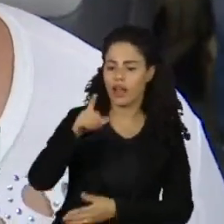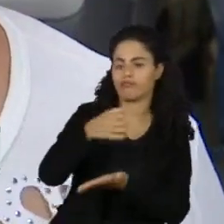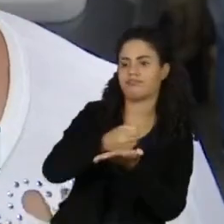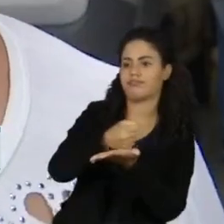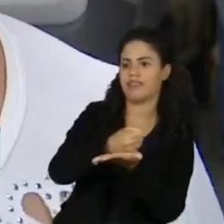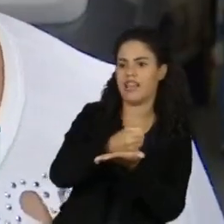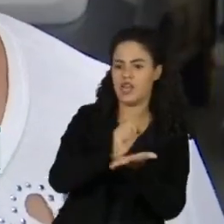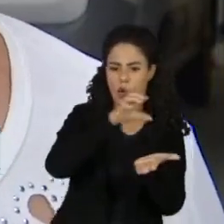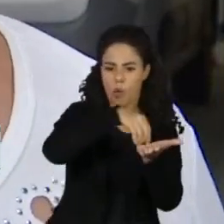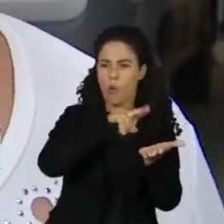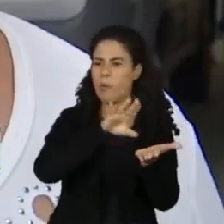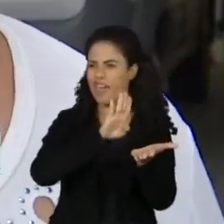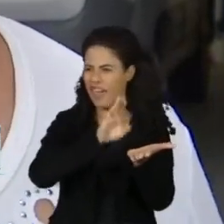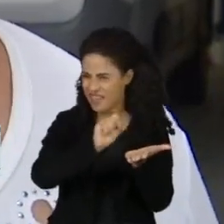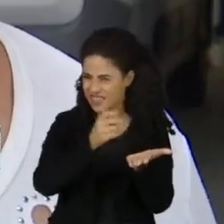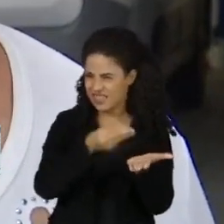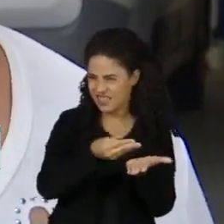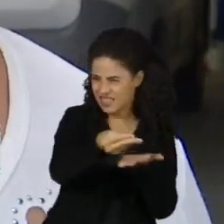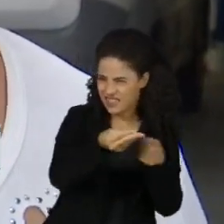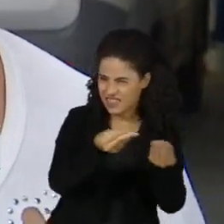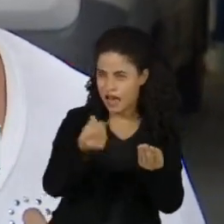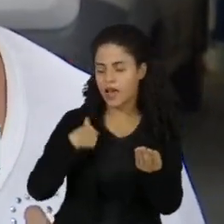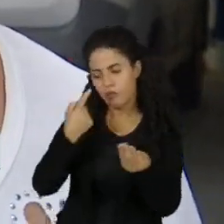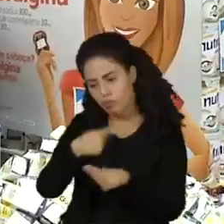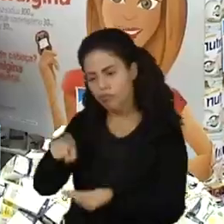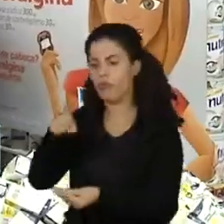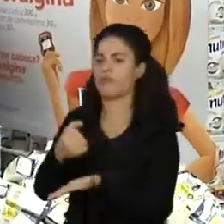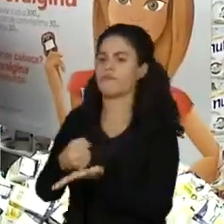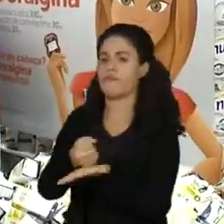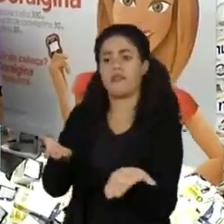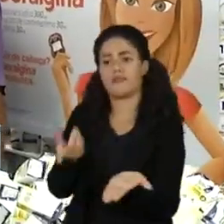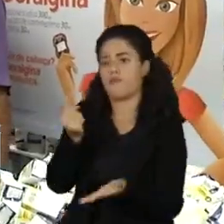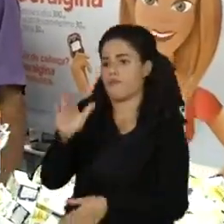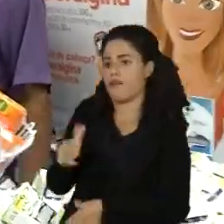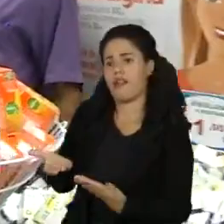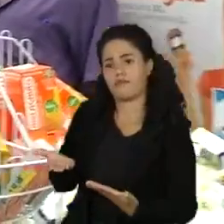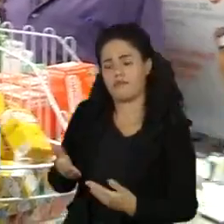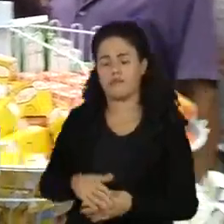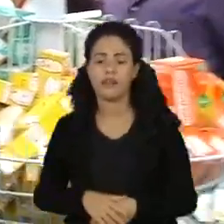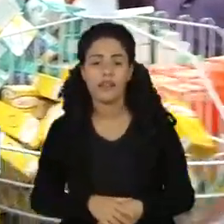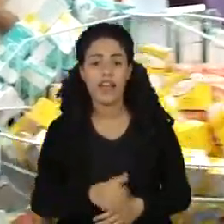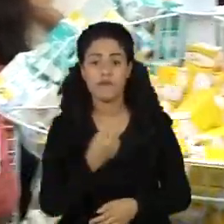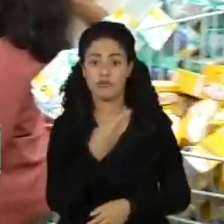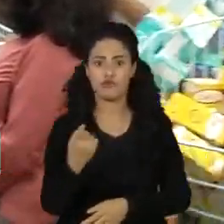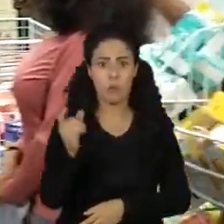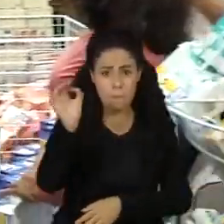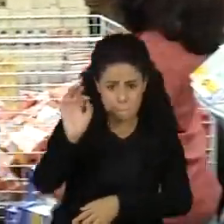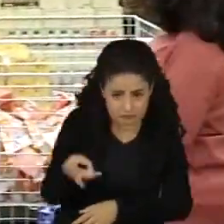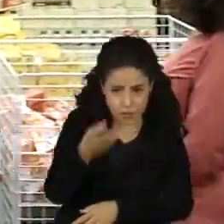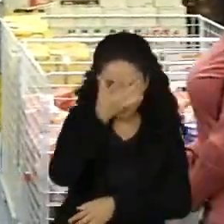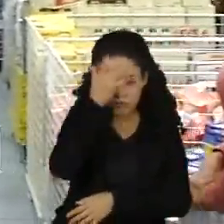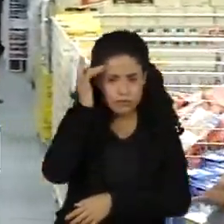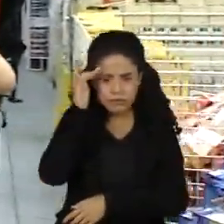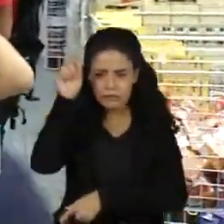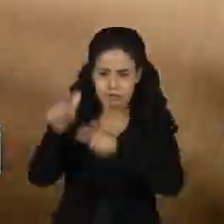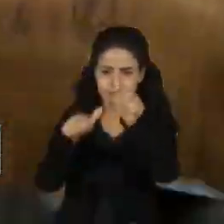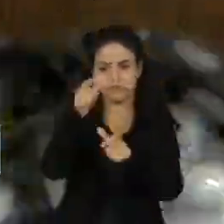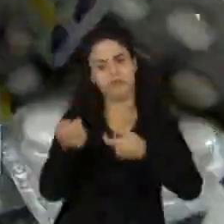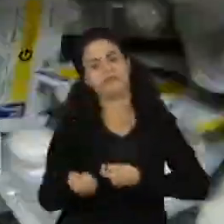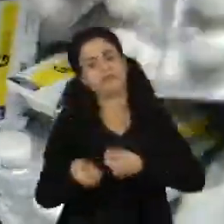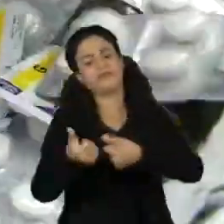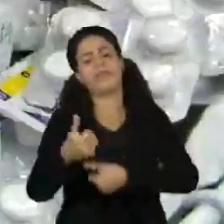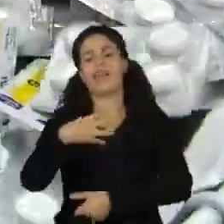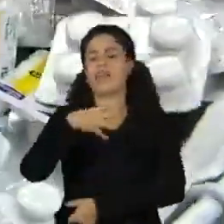farmácia. Então ajuda bastante. Como que ajuda? Eles estão entre os quase 21 milhões de brasileiros que foram beneficiados